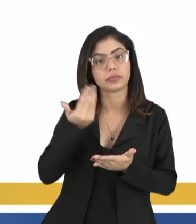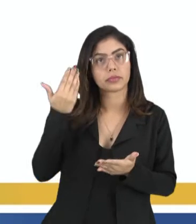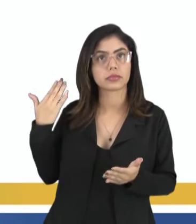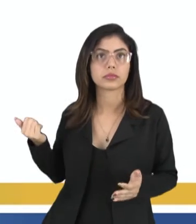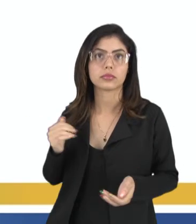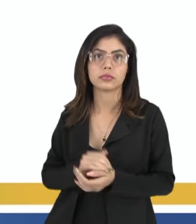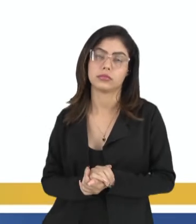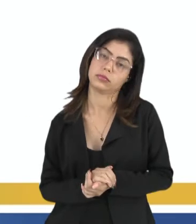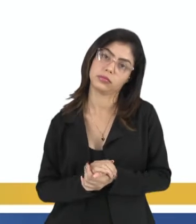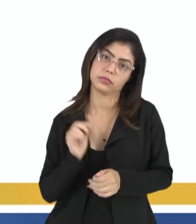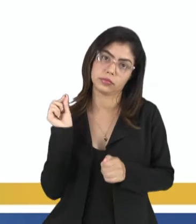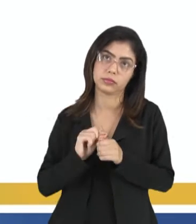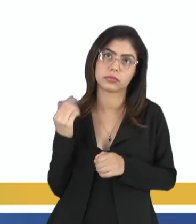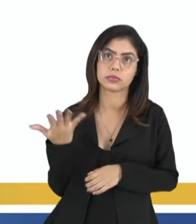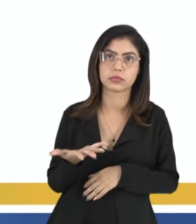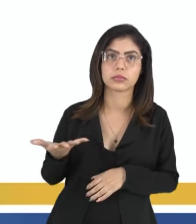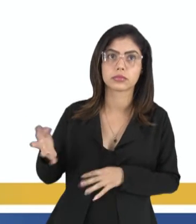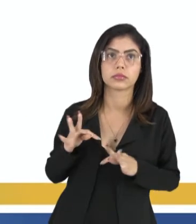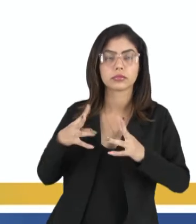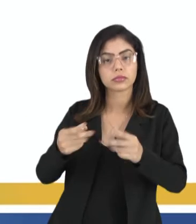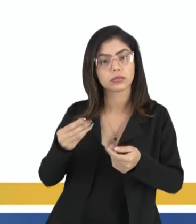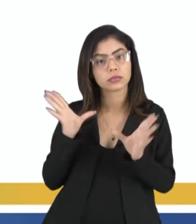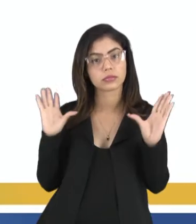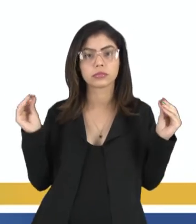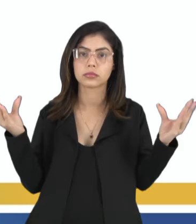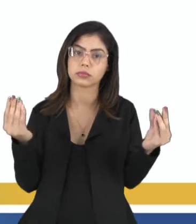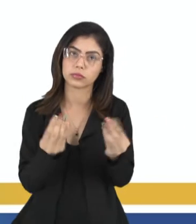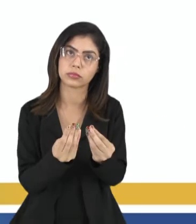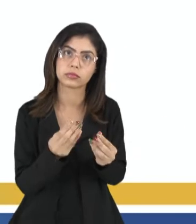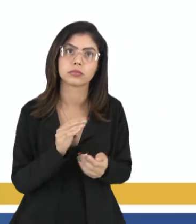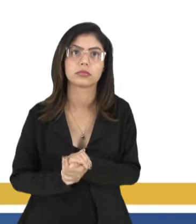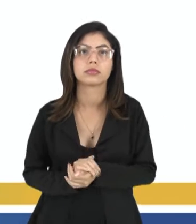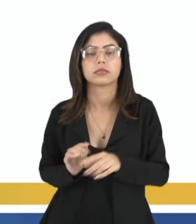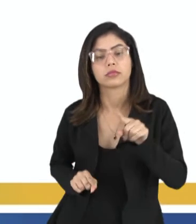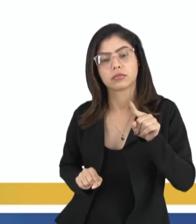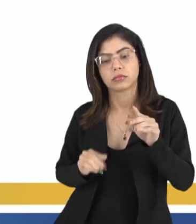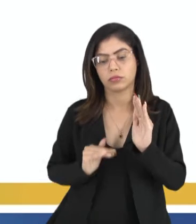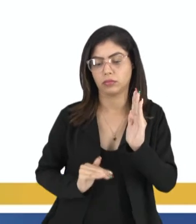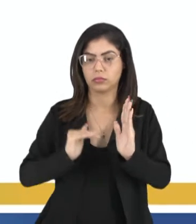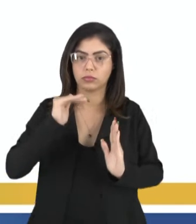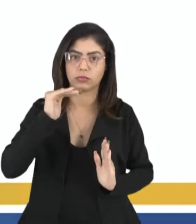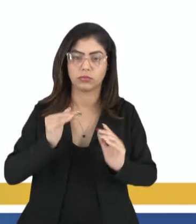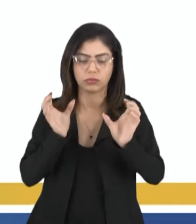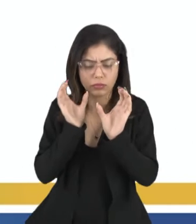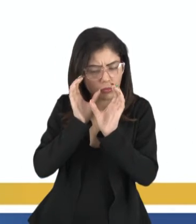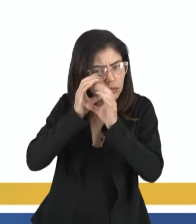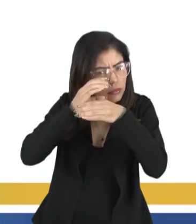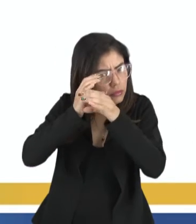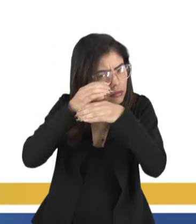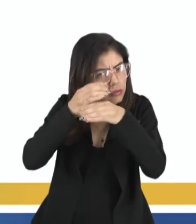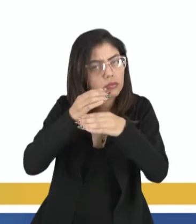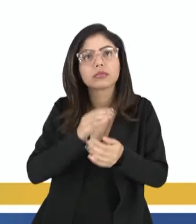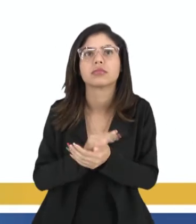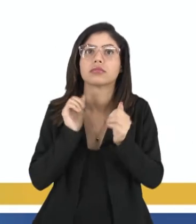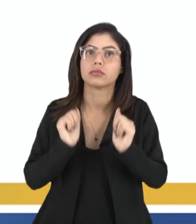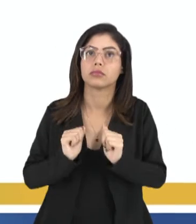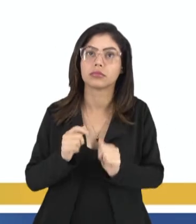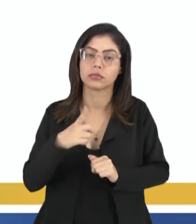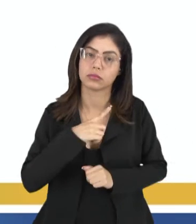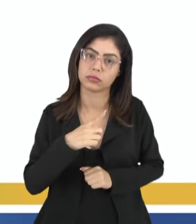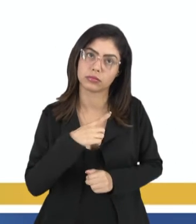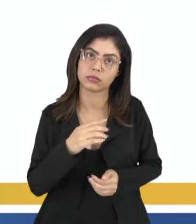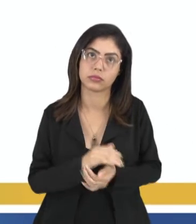os constituintes básicos de todas as substâncias e em nível microscópico eles podem ter a